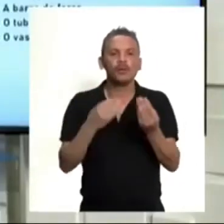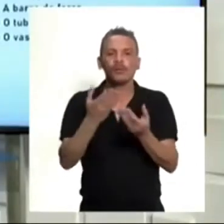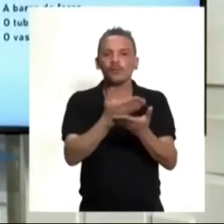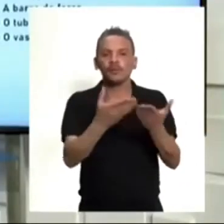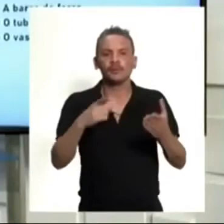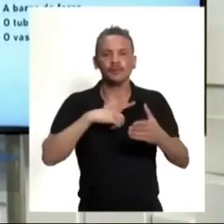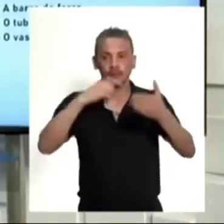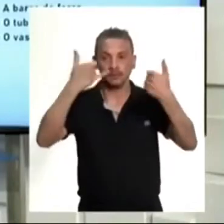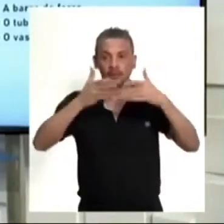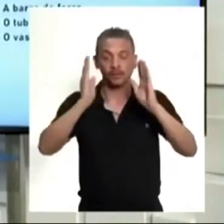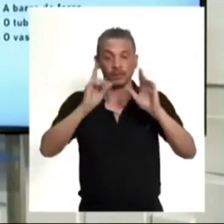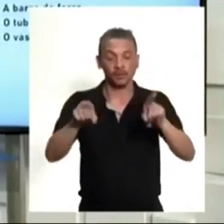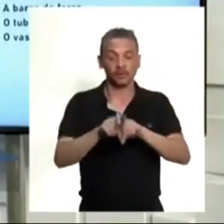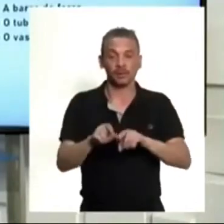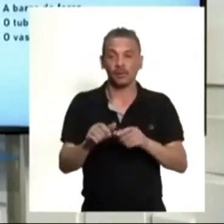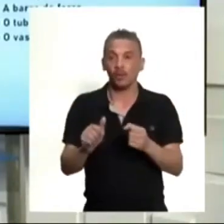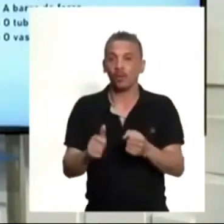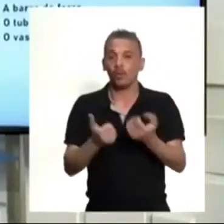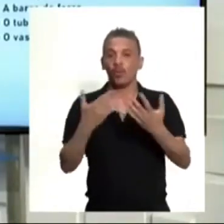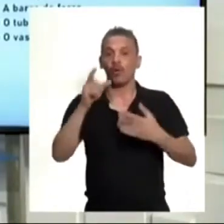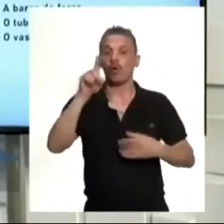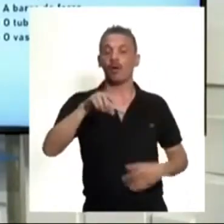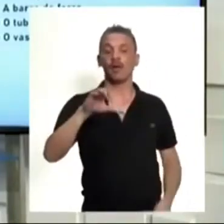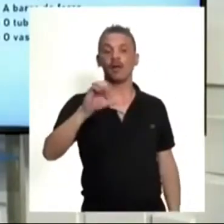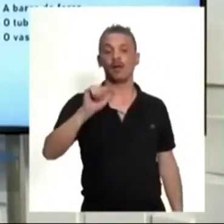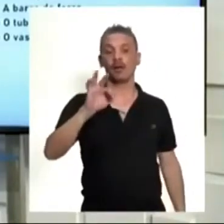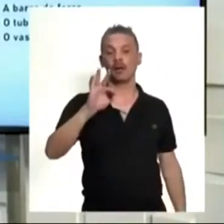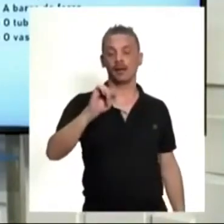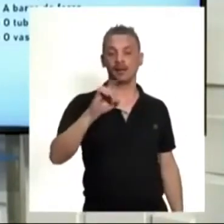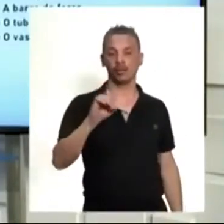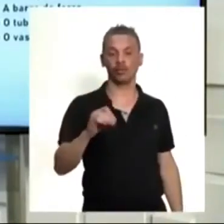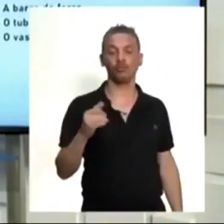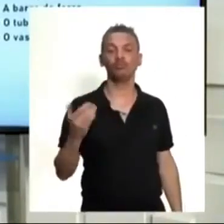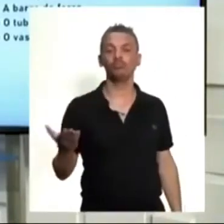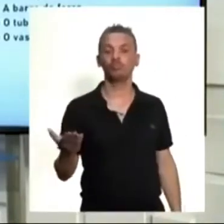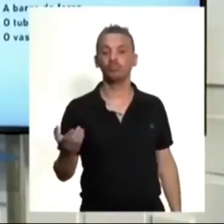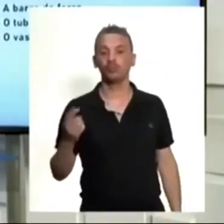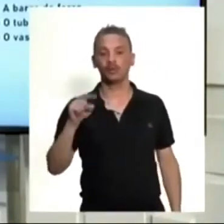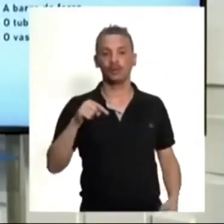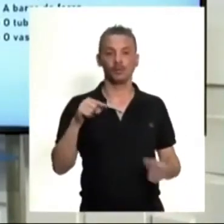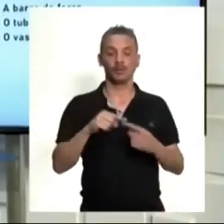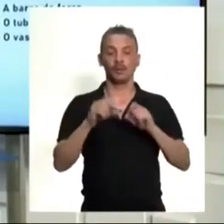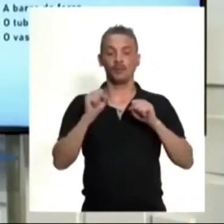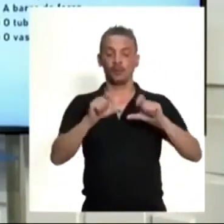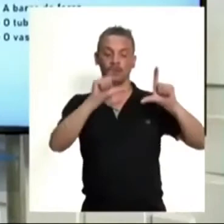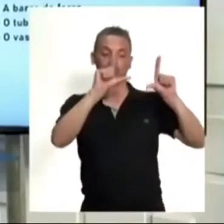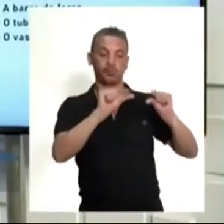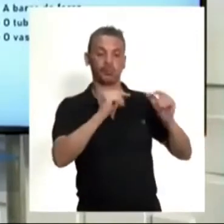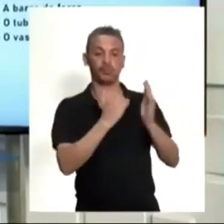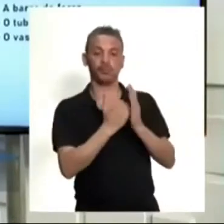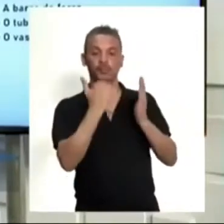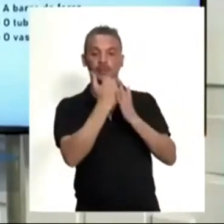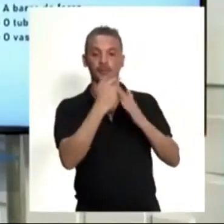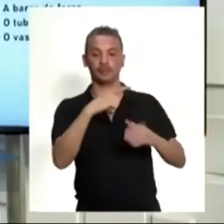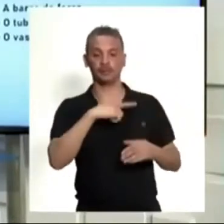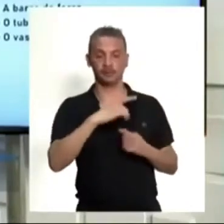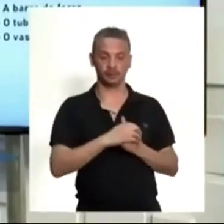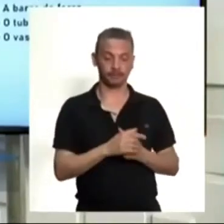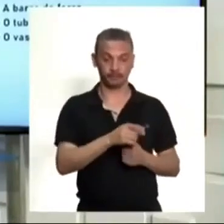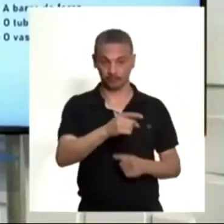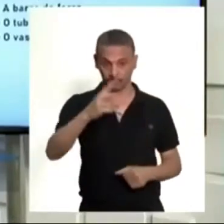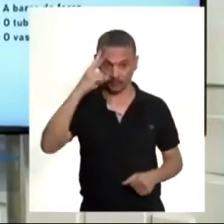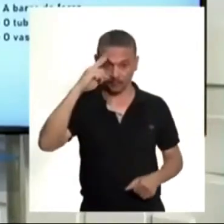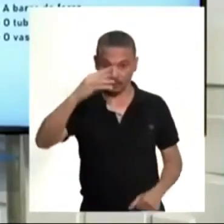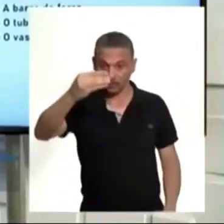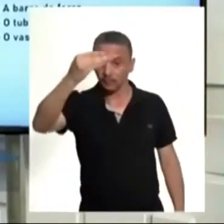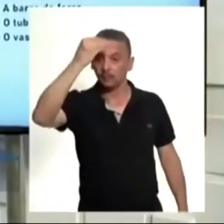você. Né? Ele quer saber qual é o cátodo aqui. Bom, o cátodo é o cara que tem o potencial de redução maior. Se você lembrar disso,